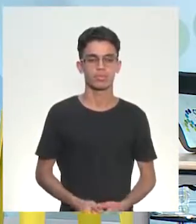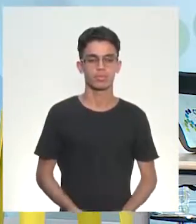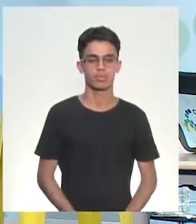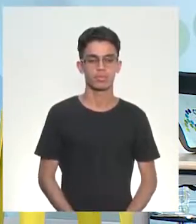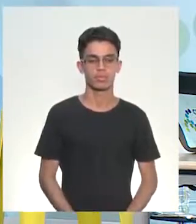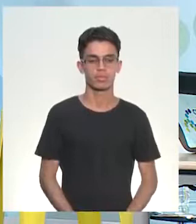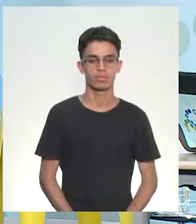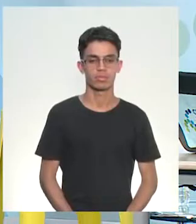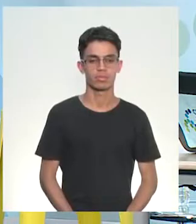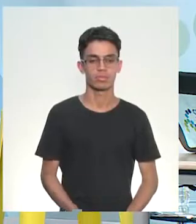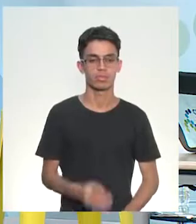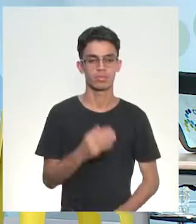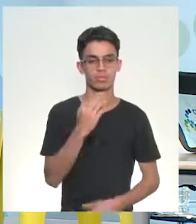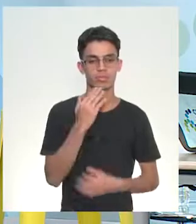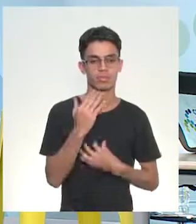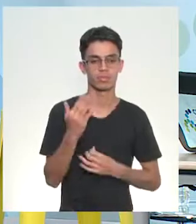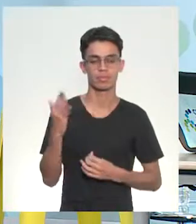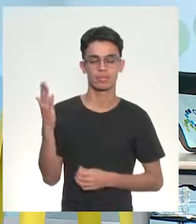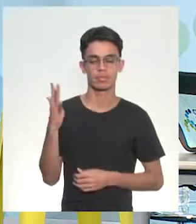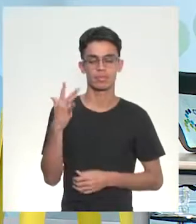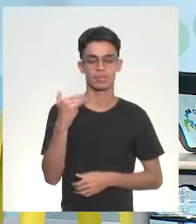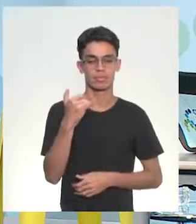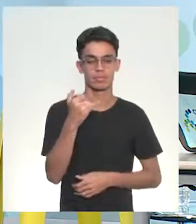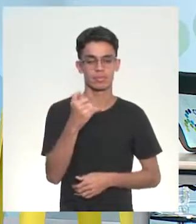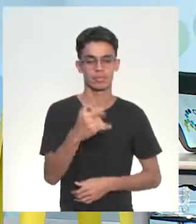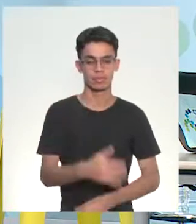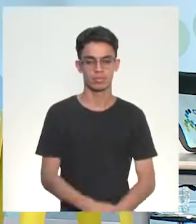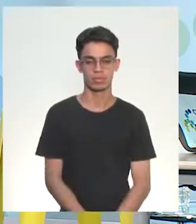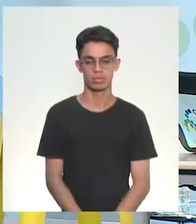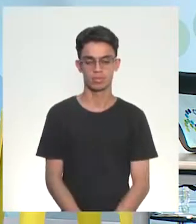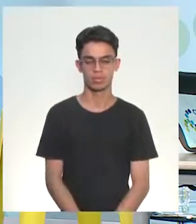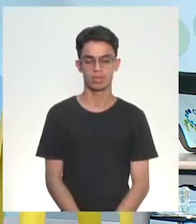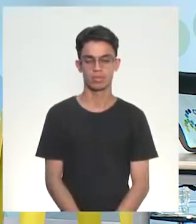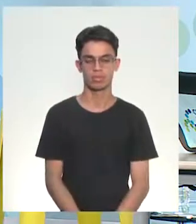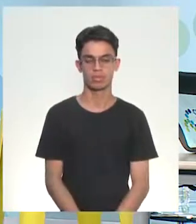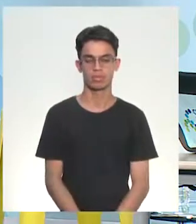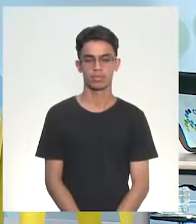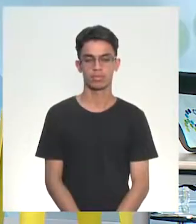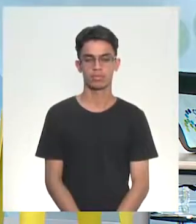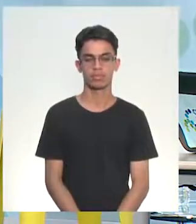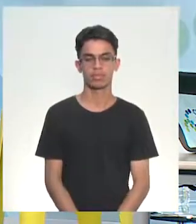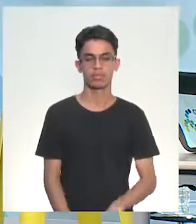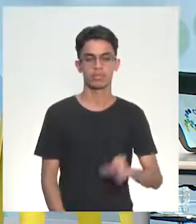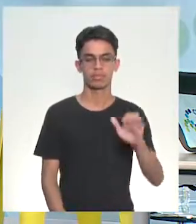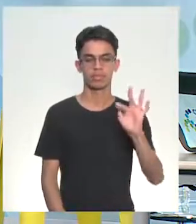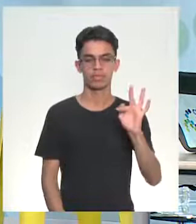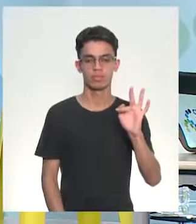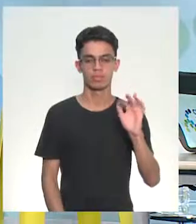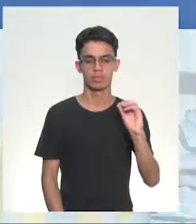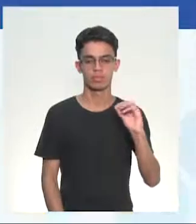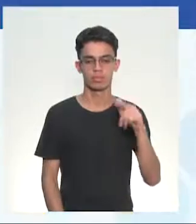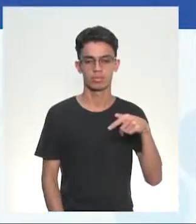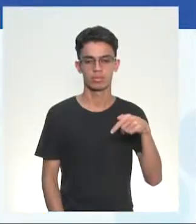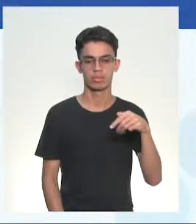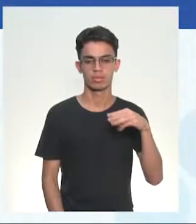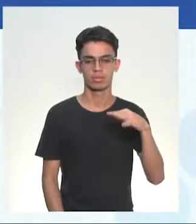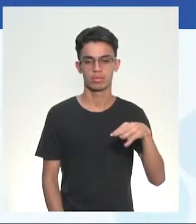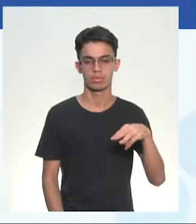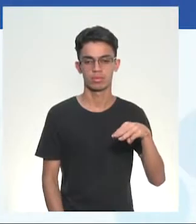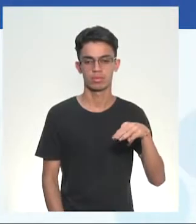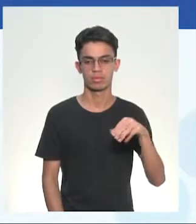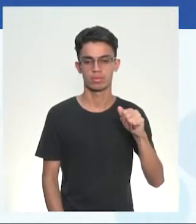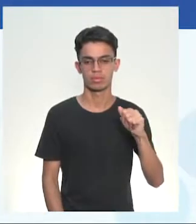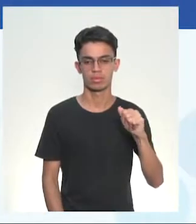caneta. Vamos então acionar a caneta primeiro para não ter problema, né? Muito bem. A habilidade EF